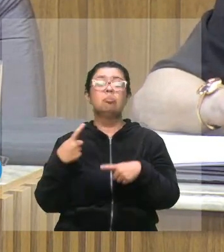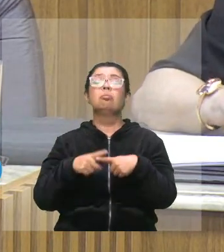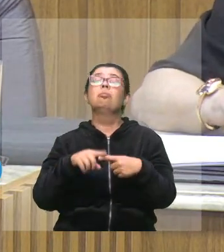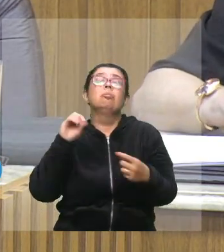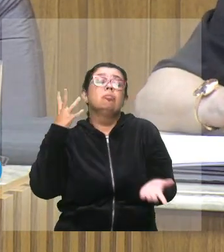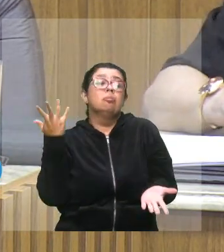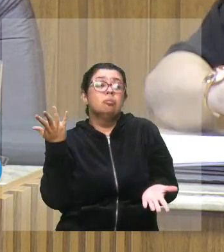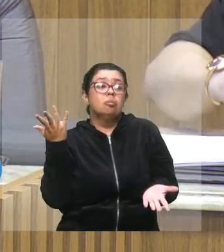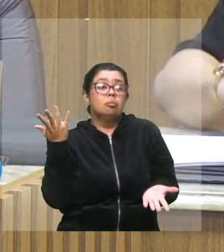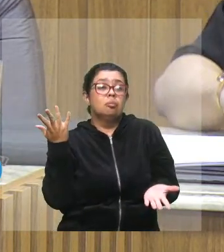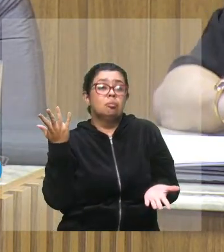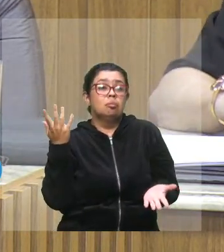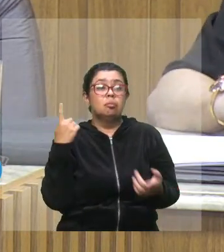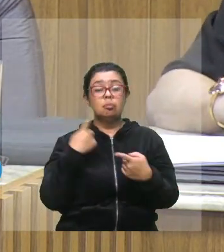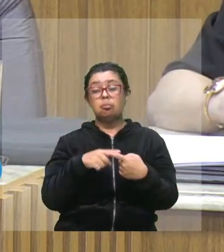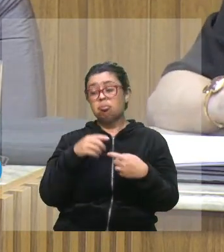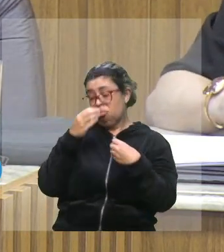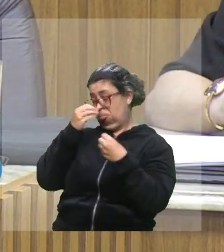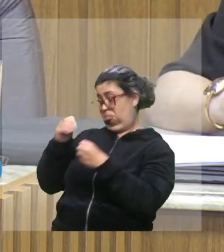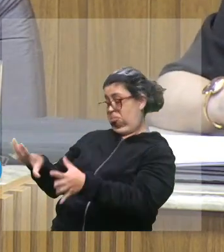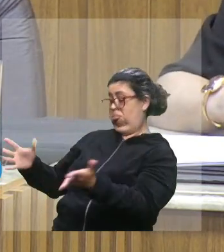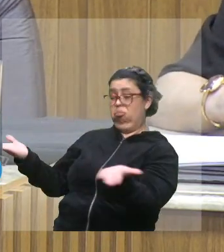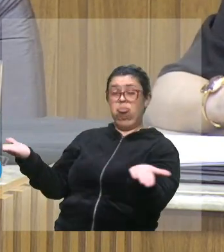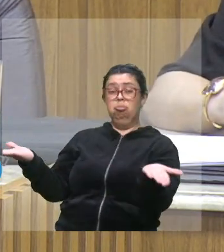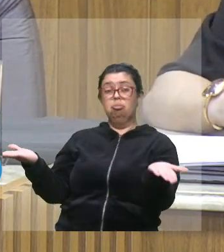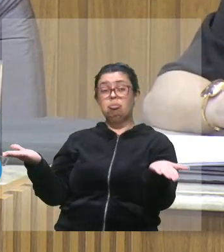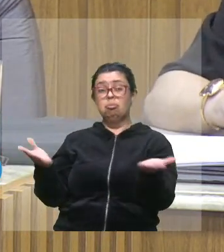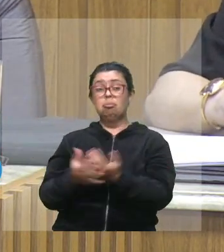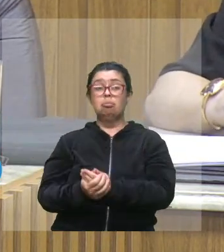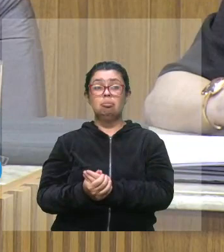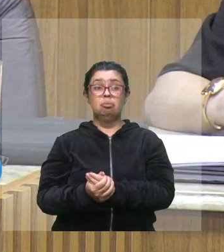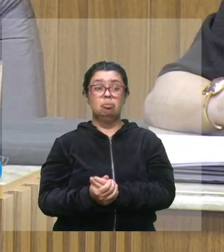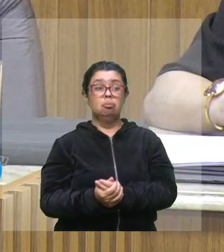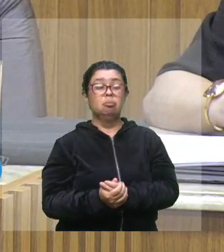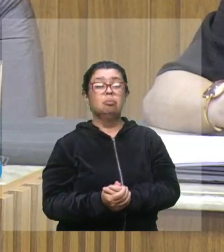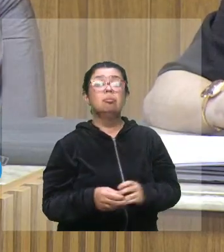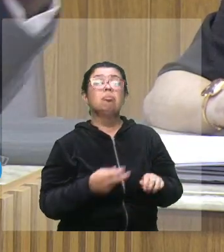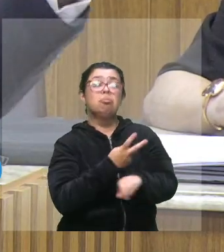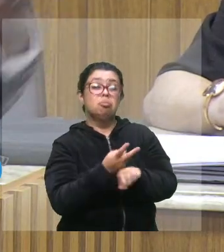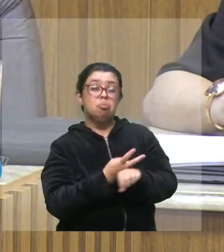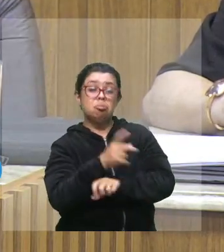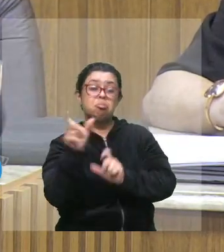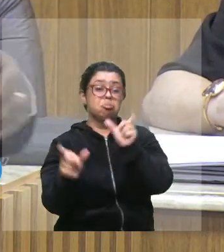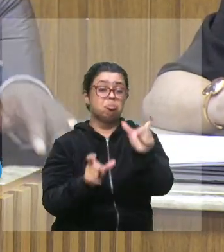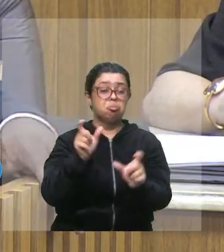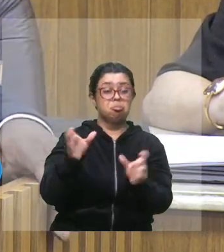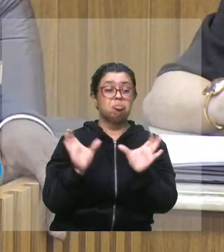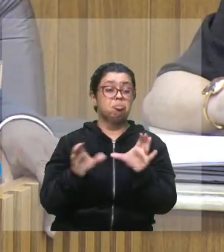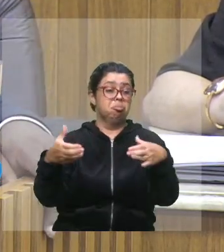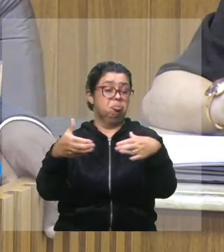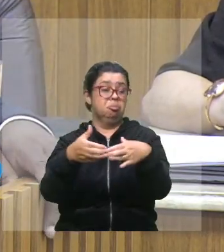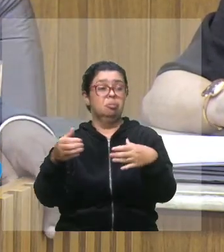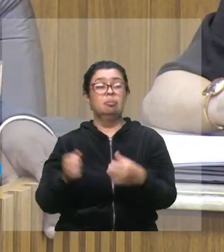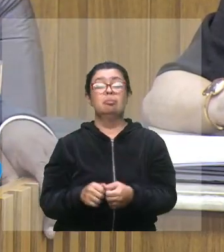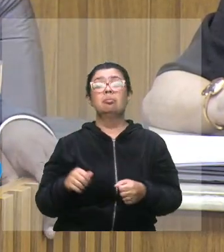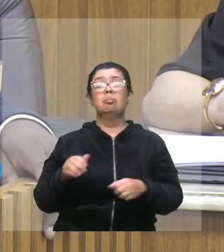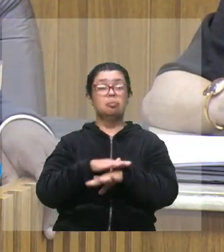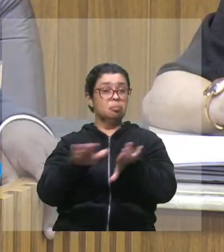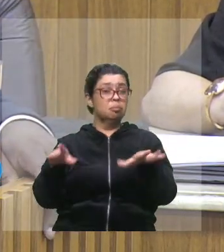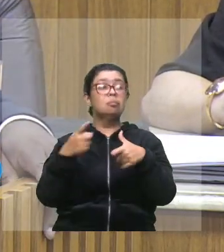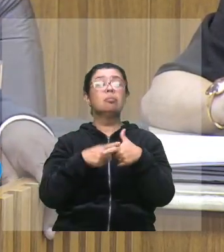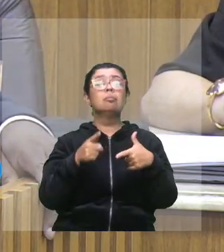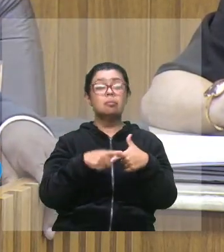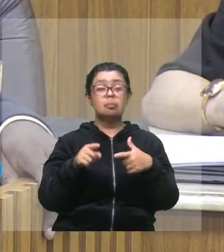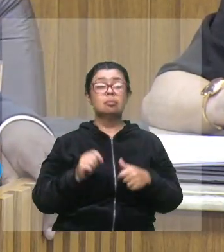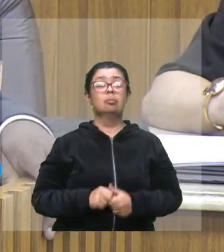aconteceu, por que está lá abandonada. Vamos buscar meios, unir pessoas, a sociedade, para resolver aquele problema? Né?